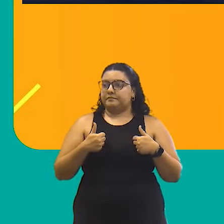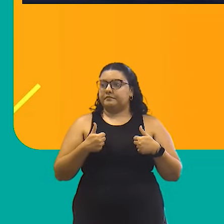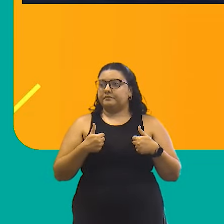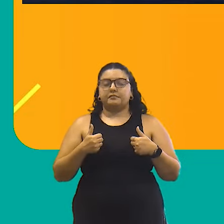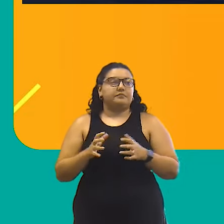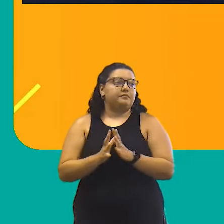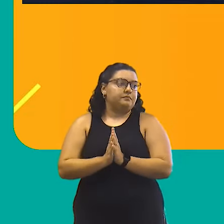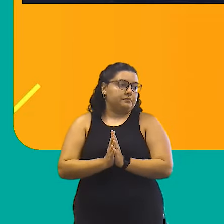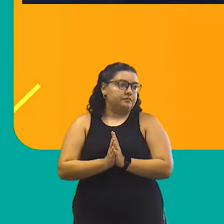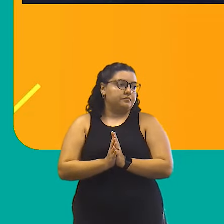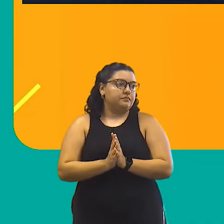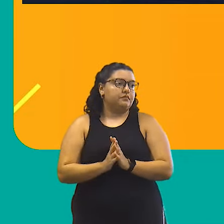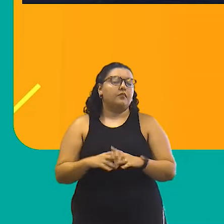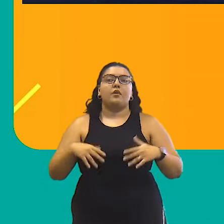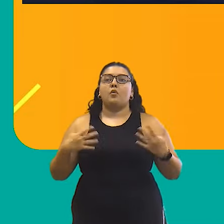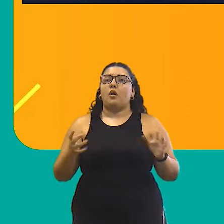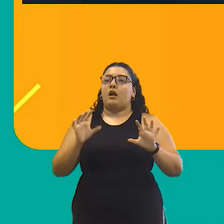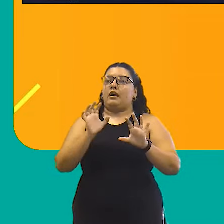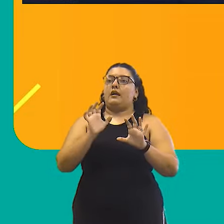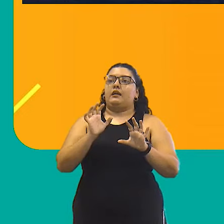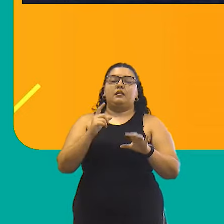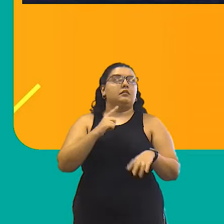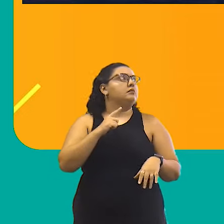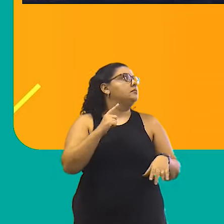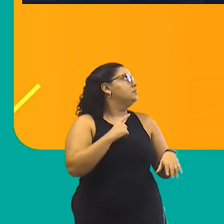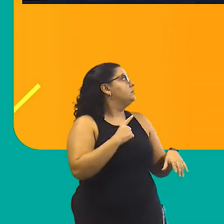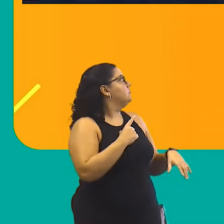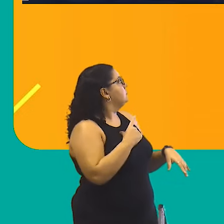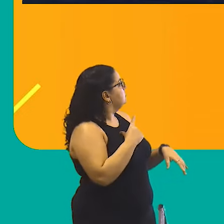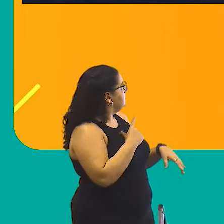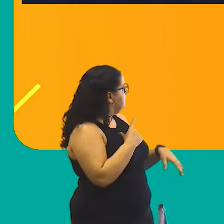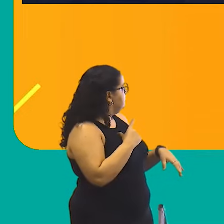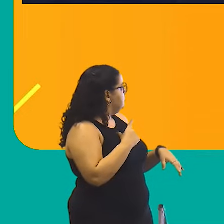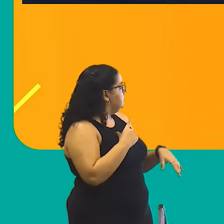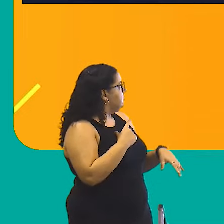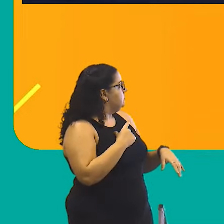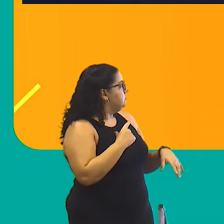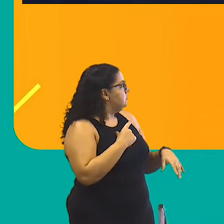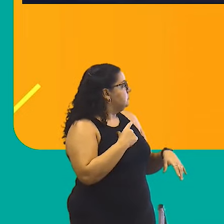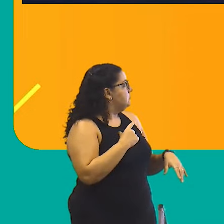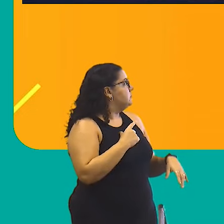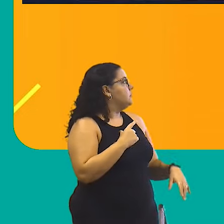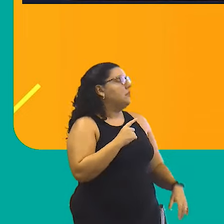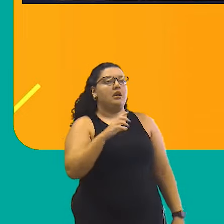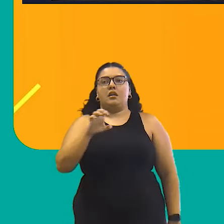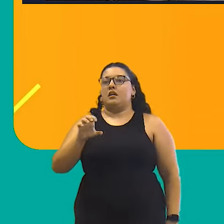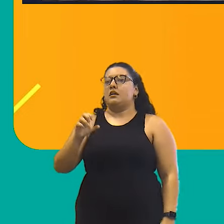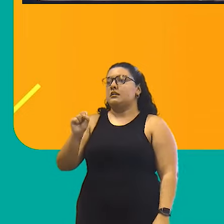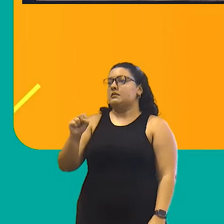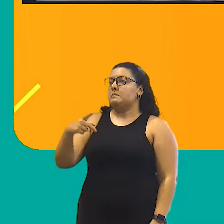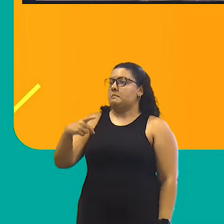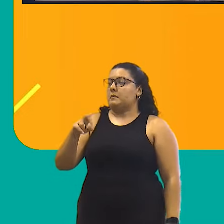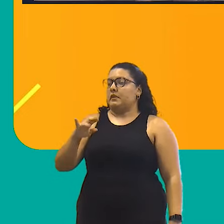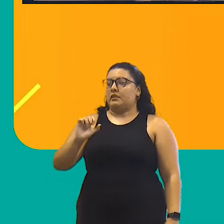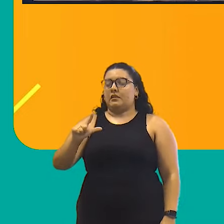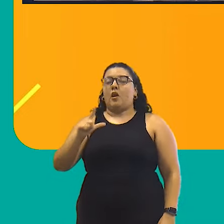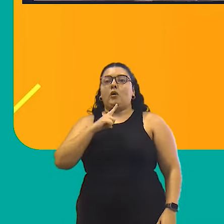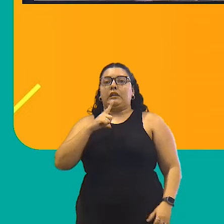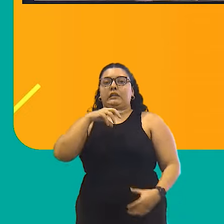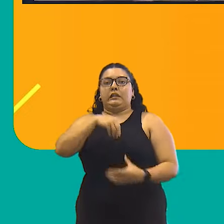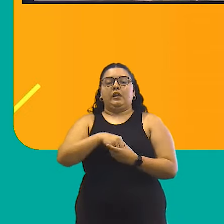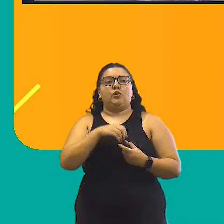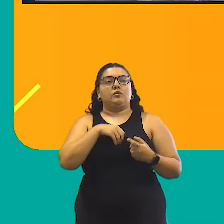Então vamos lá. Em qual região espectral se situa o comprimento de onda do laser, que